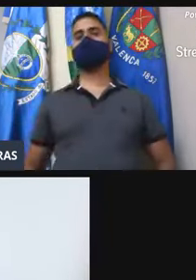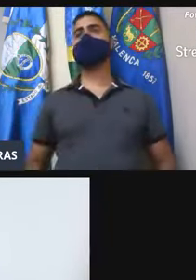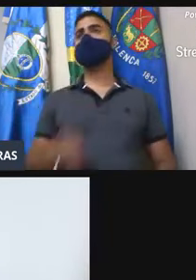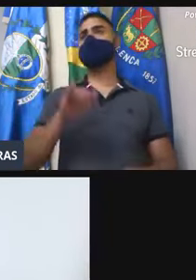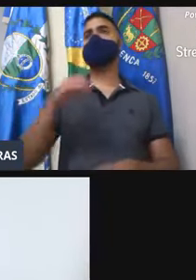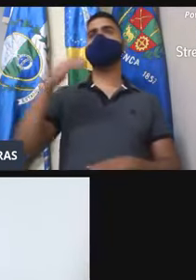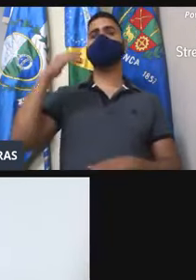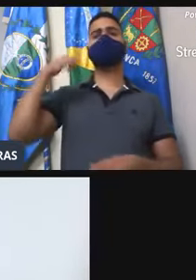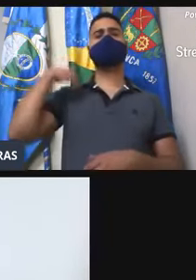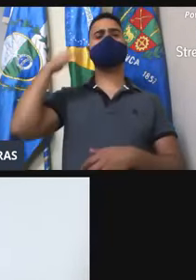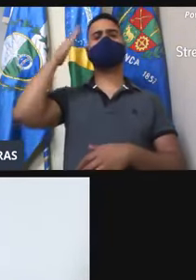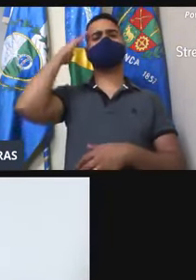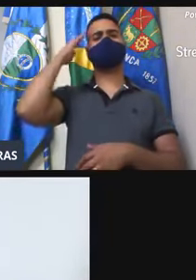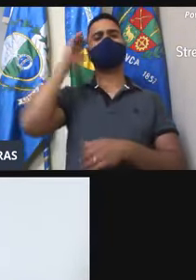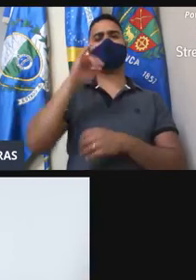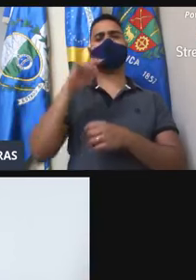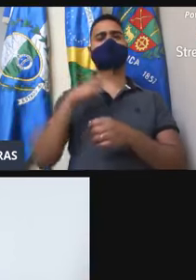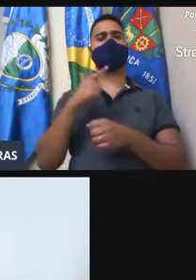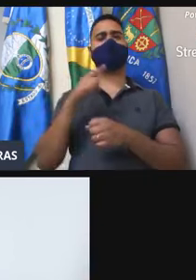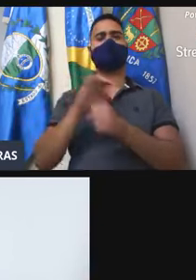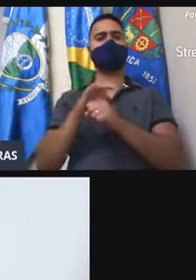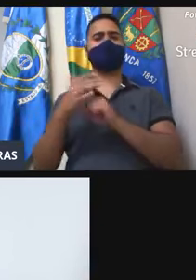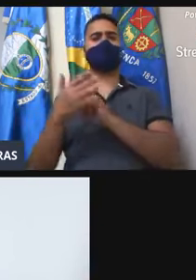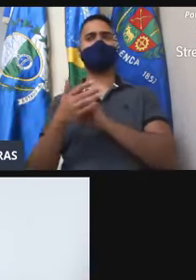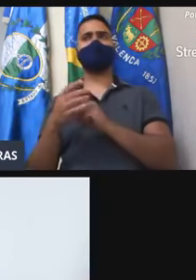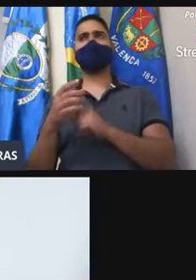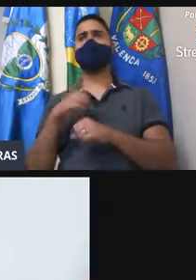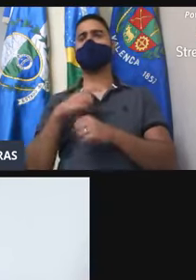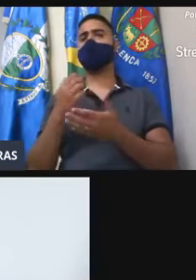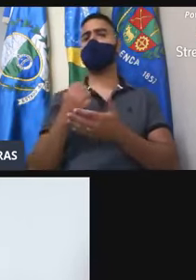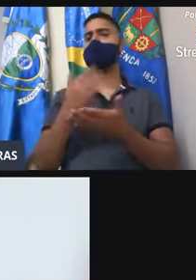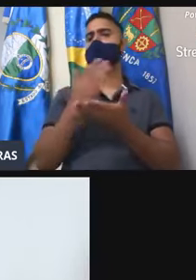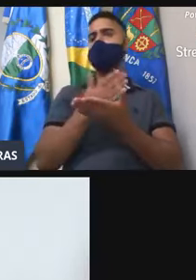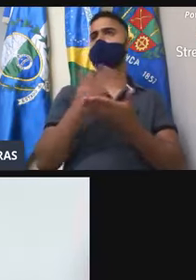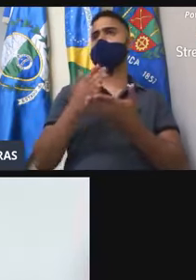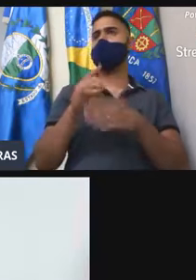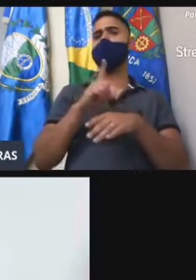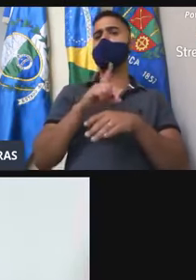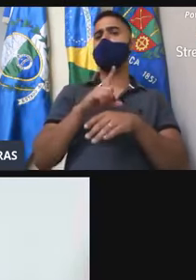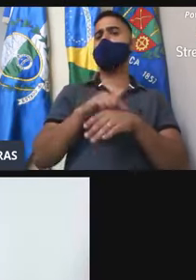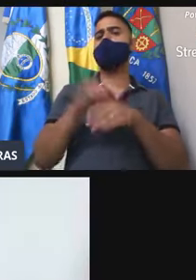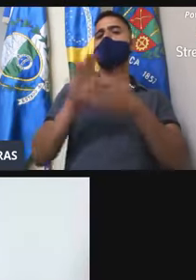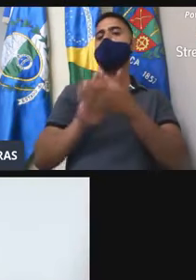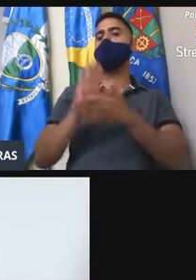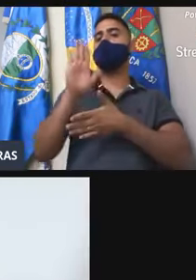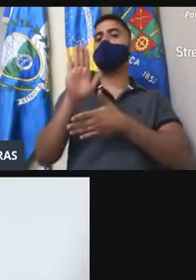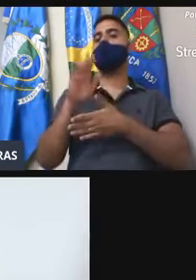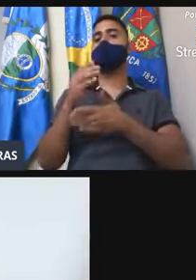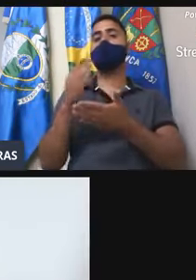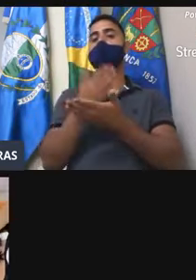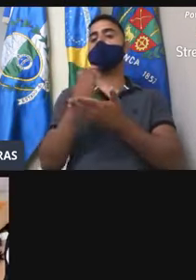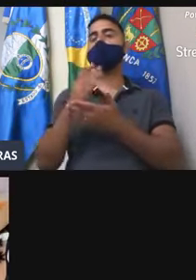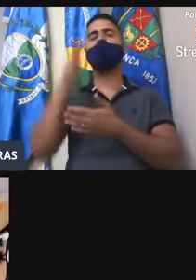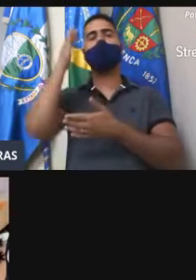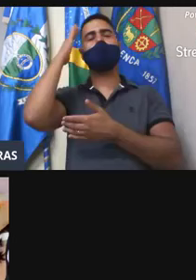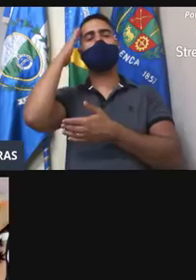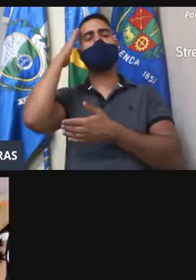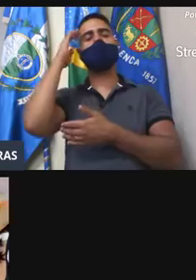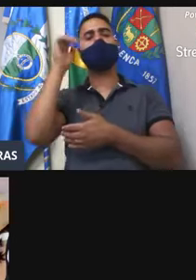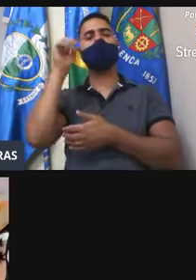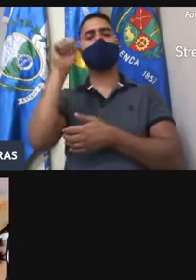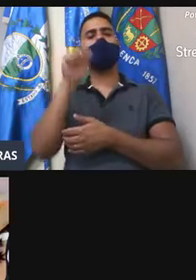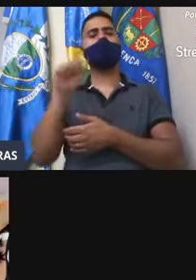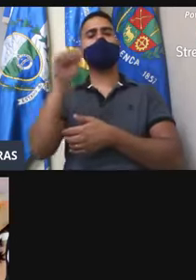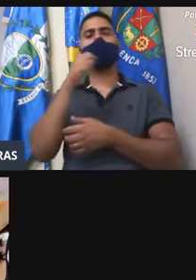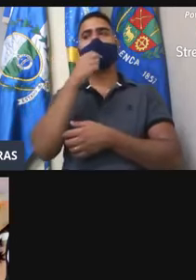essa pandemia aí, já estaria quase começando os horários eleitorais, né? Começava em agosto, se eu não me engano. A eleição ia ser em